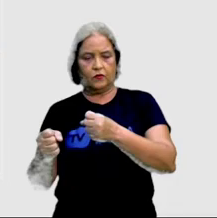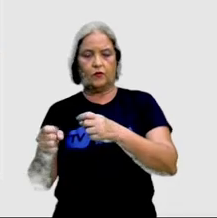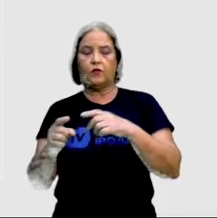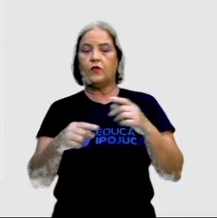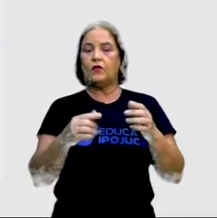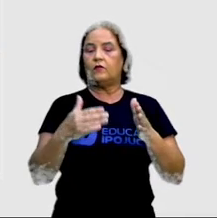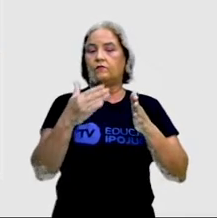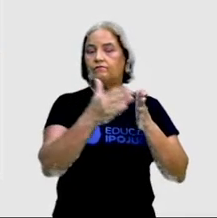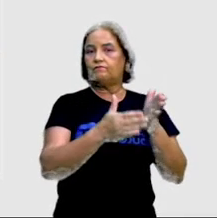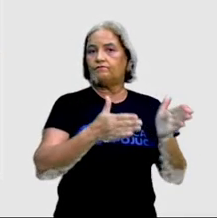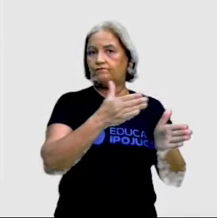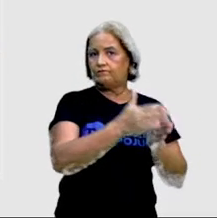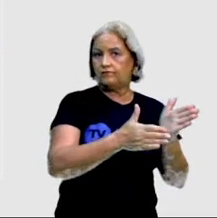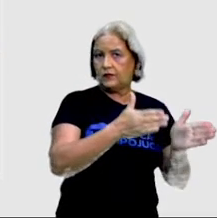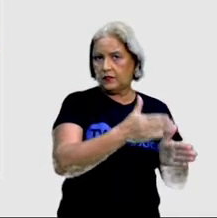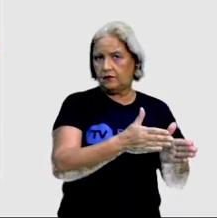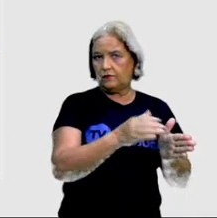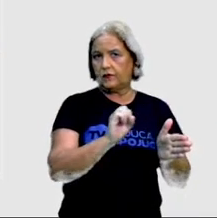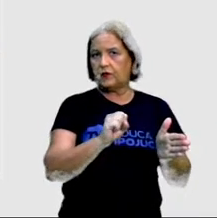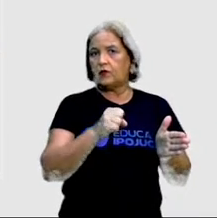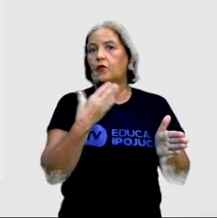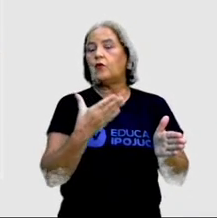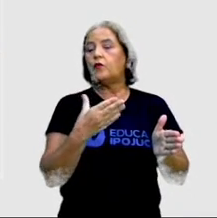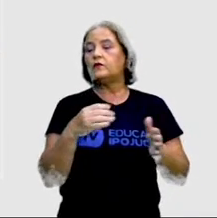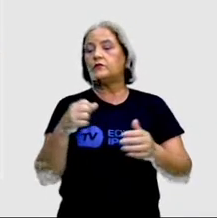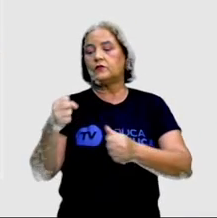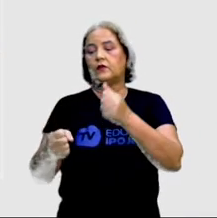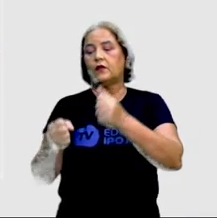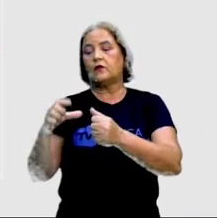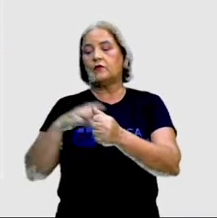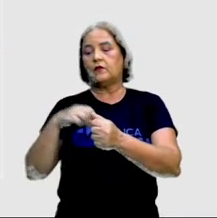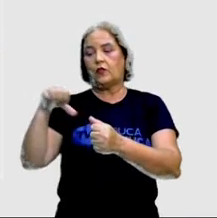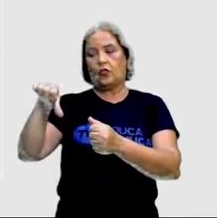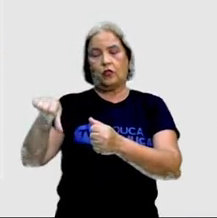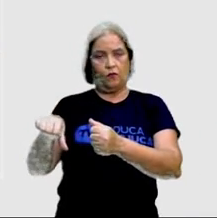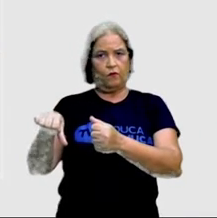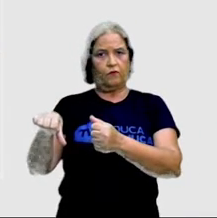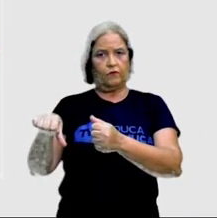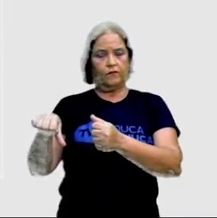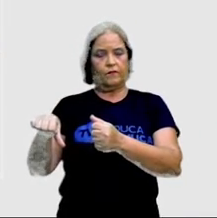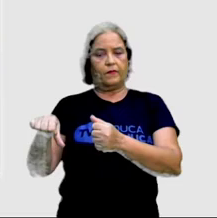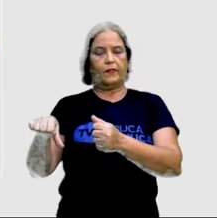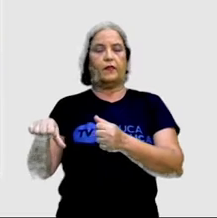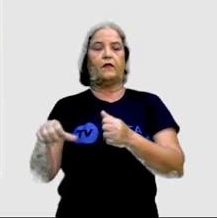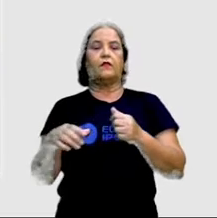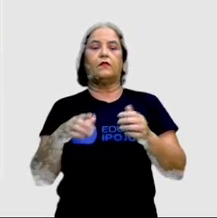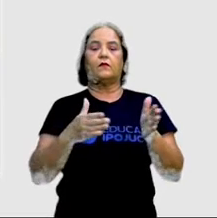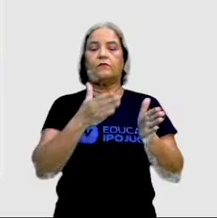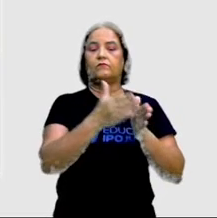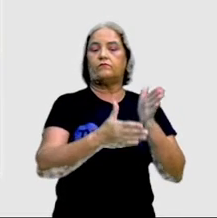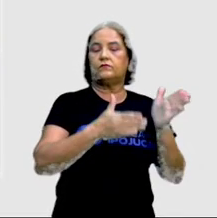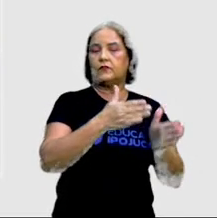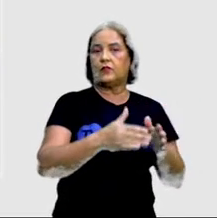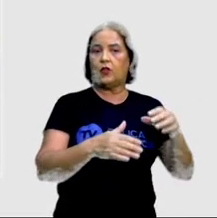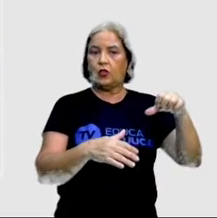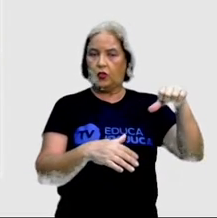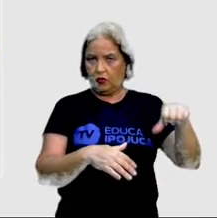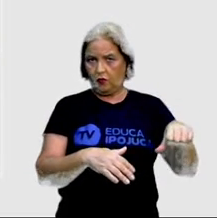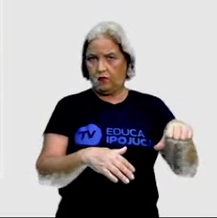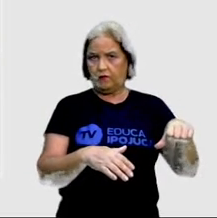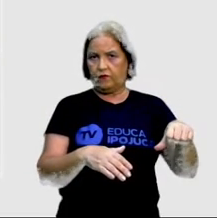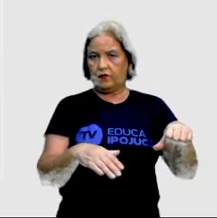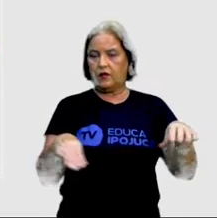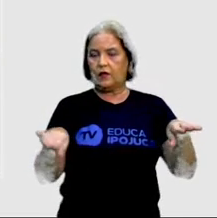trenzinhos nós temos quantos carrinhos Aqui nós temos nove carrinhos e nove trenzinhos nós temos a mesma